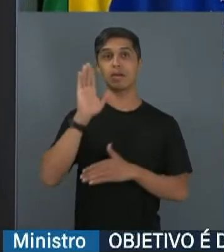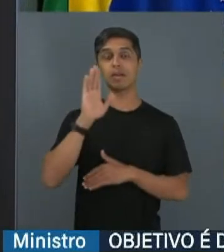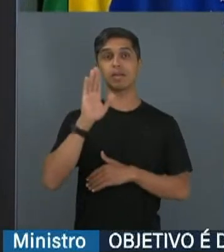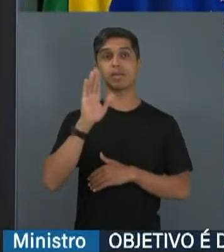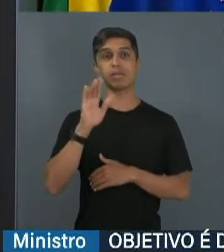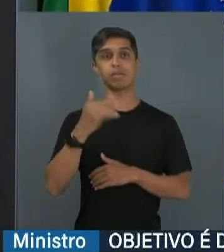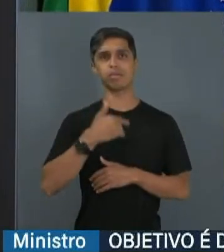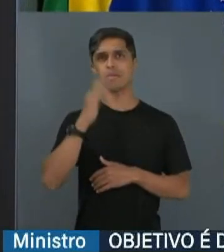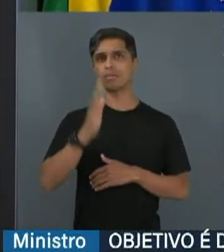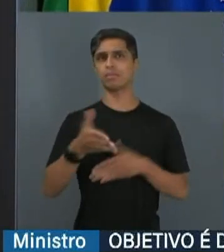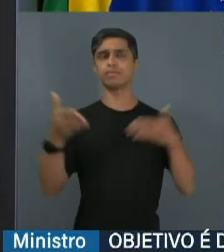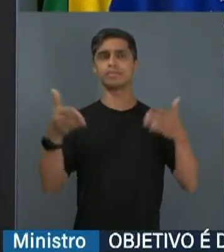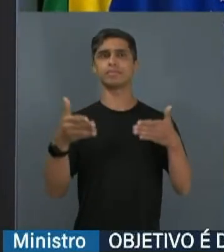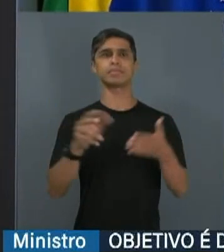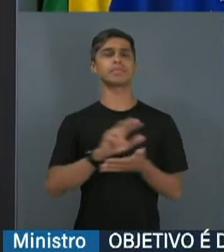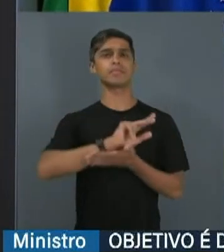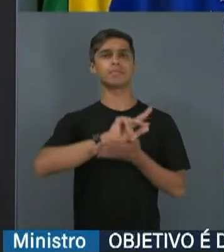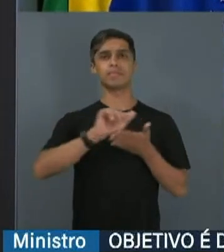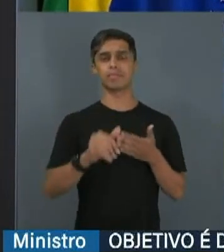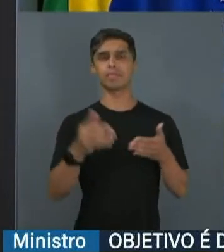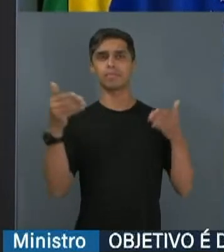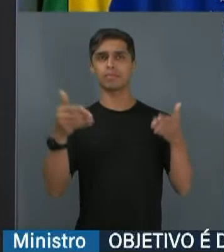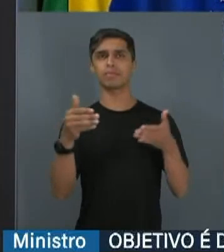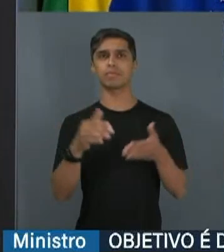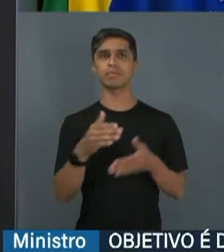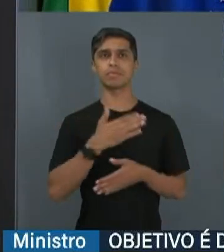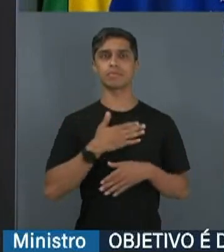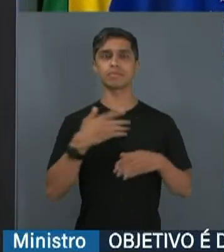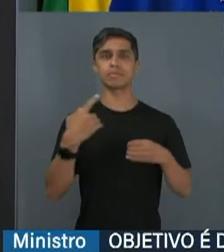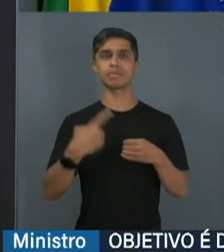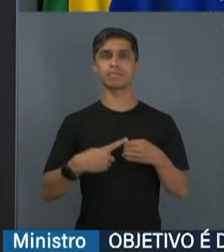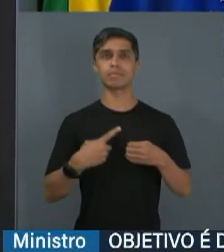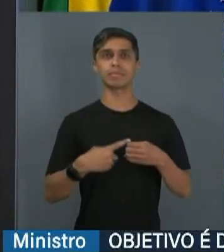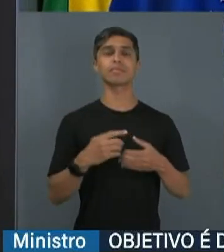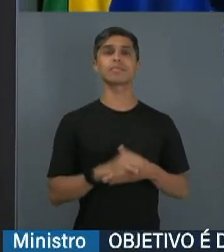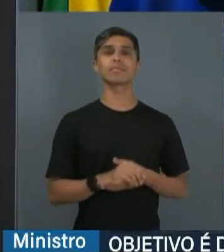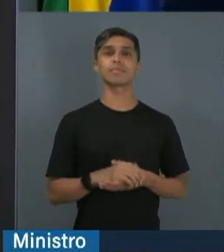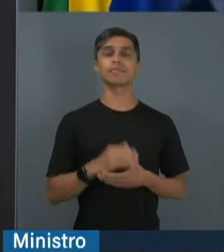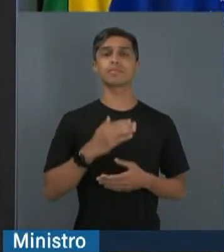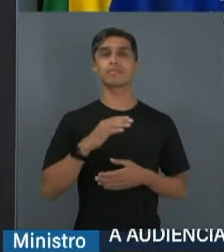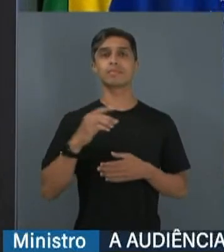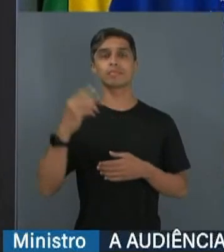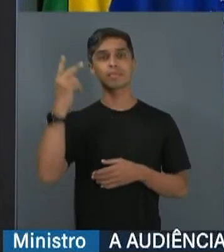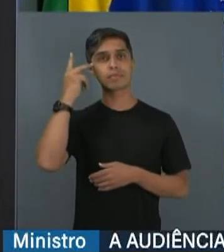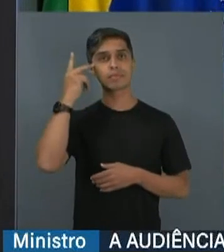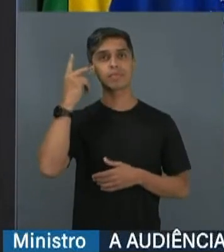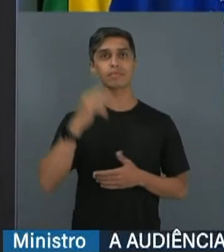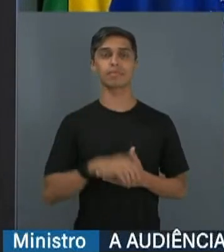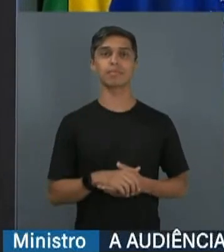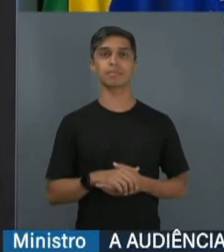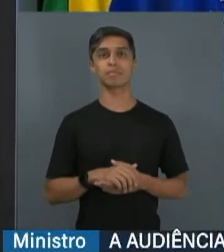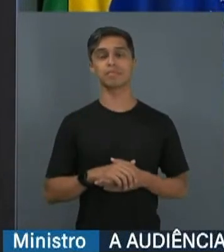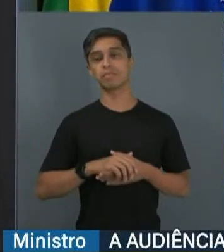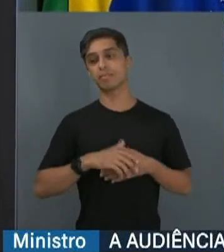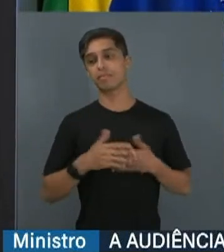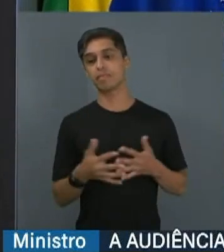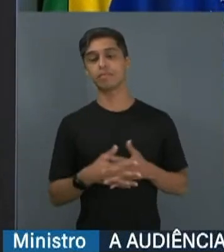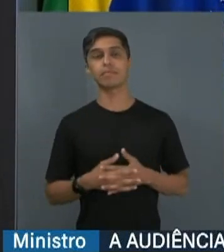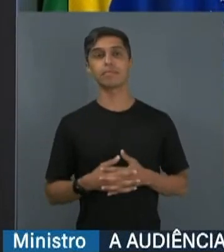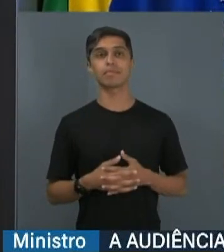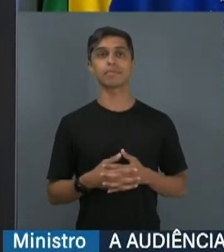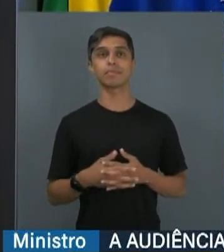Eu já participei de muitas manifestações de rua na minha cidade, em São Paulo, enfim. Você